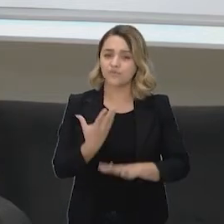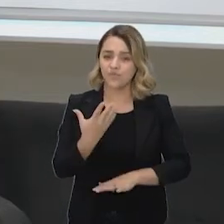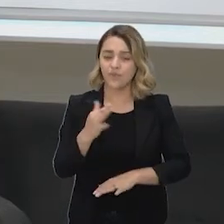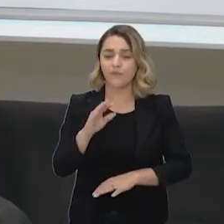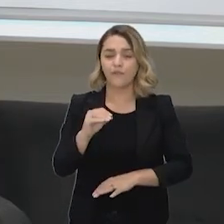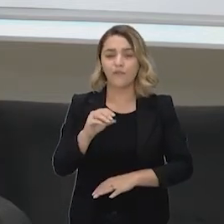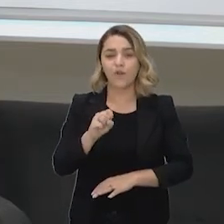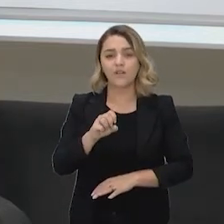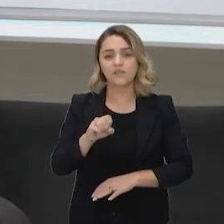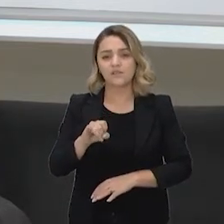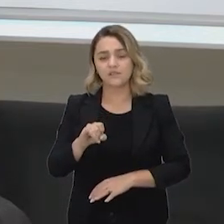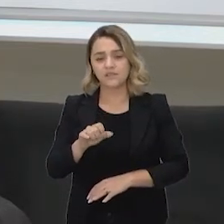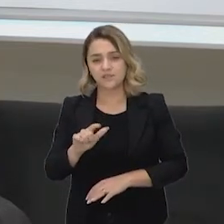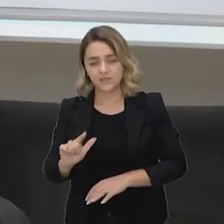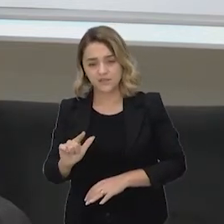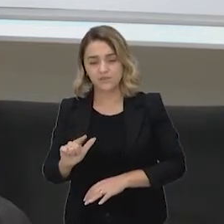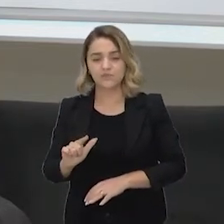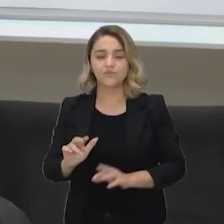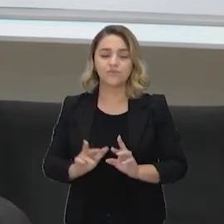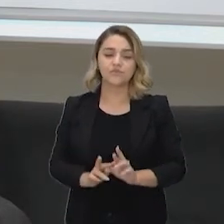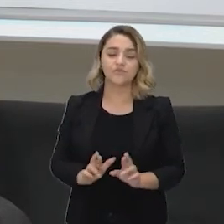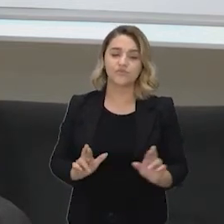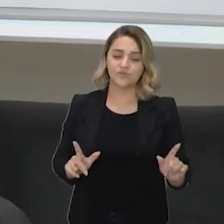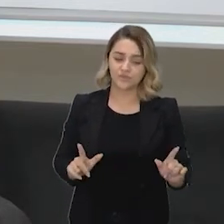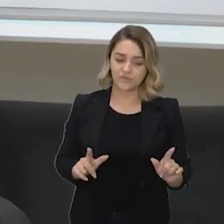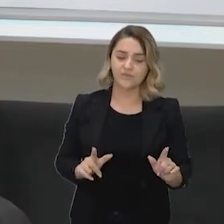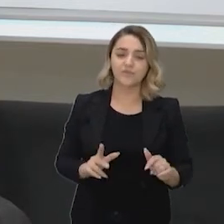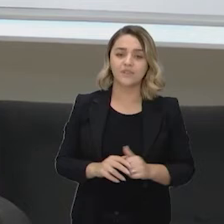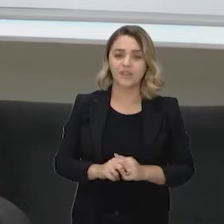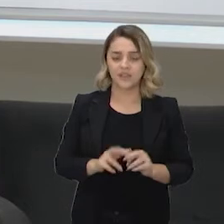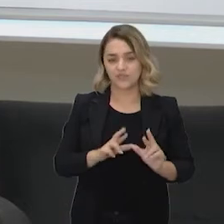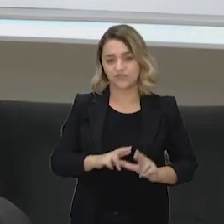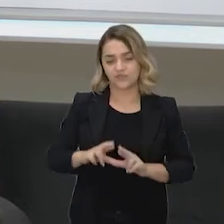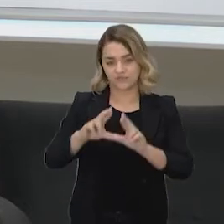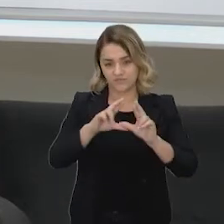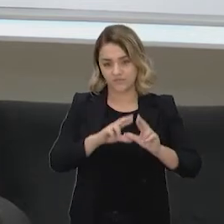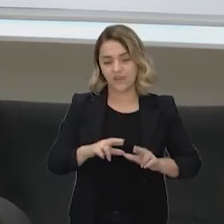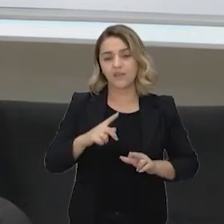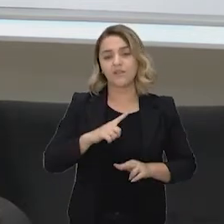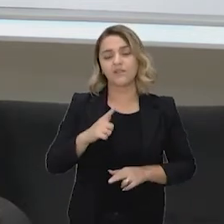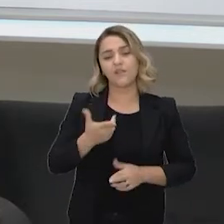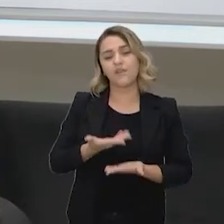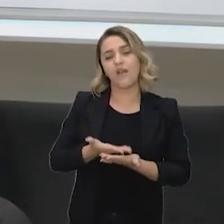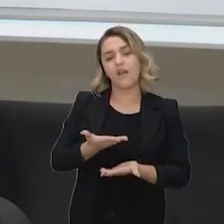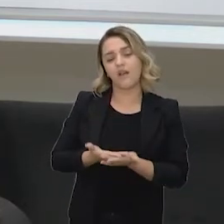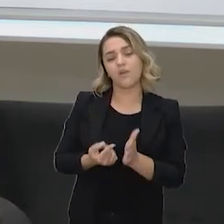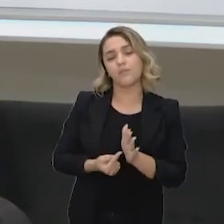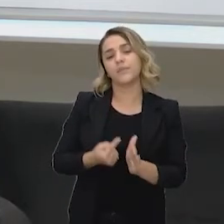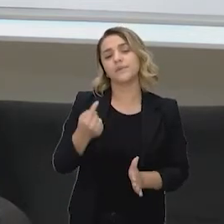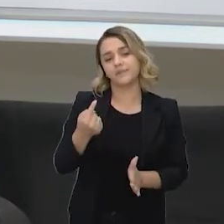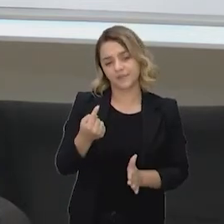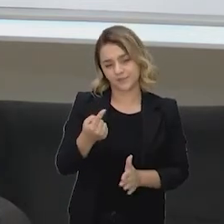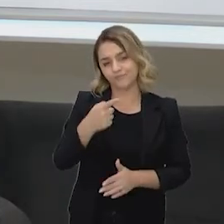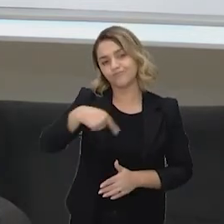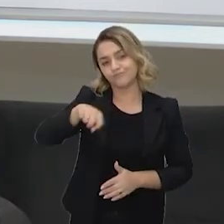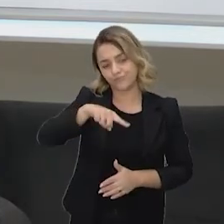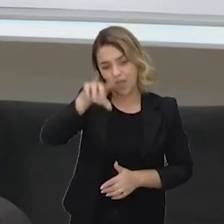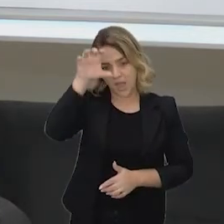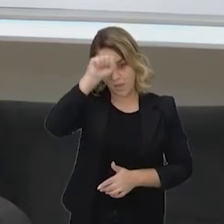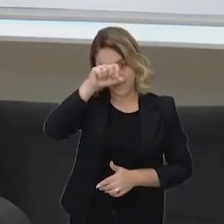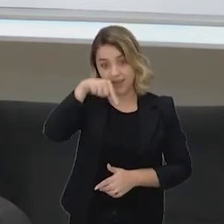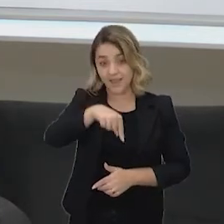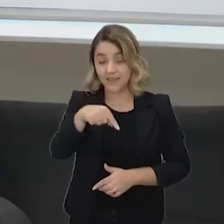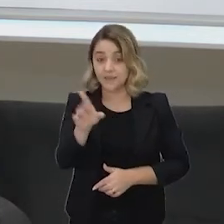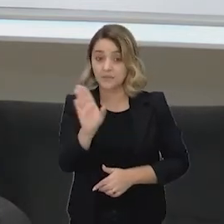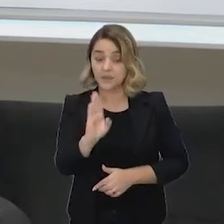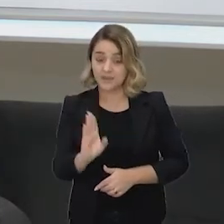do insumo de origem renovável que a gente viu na primeira aula, tá? Então, assim, o Brasil ele é um